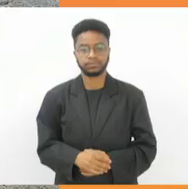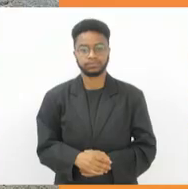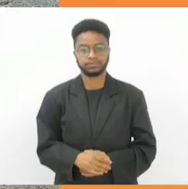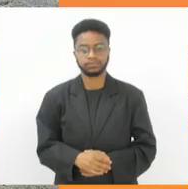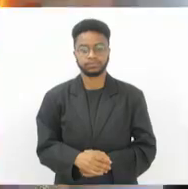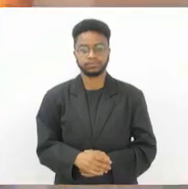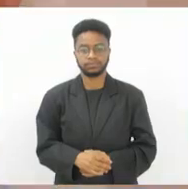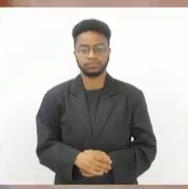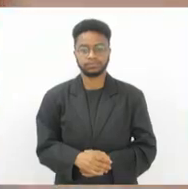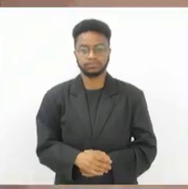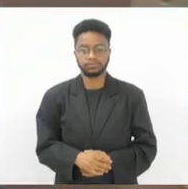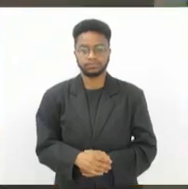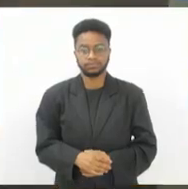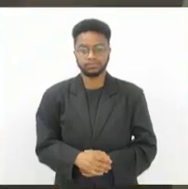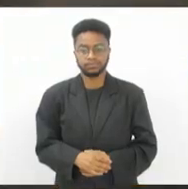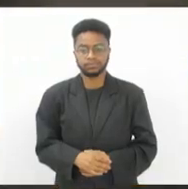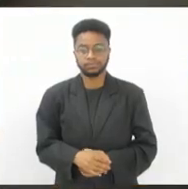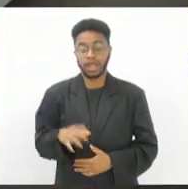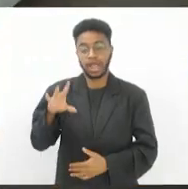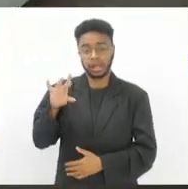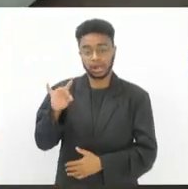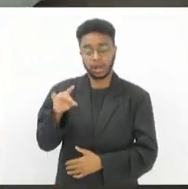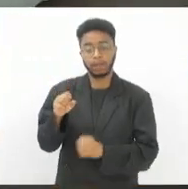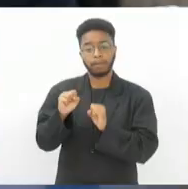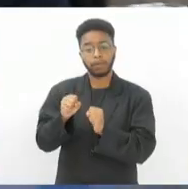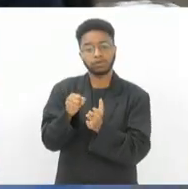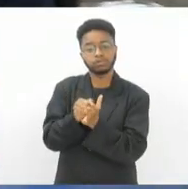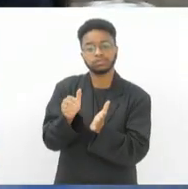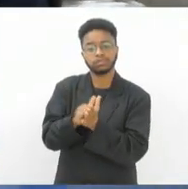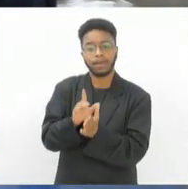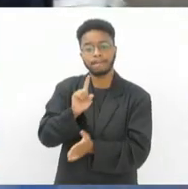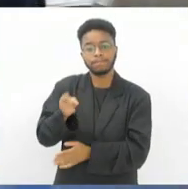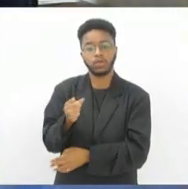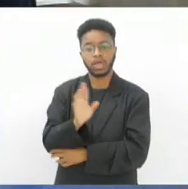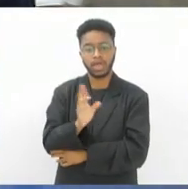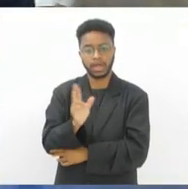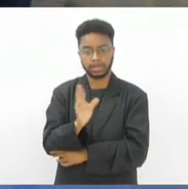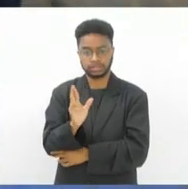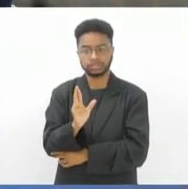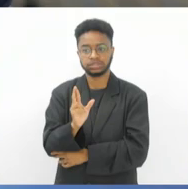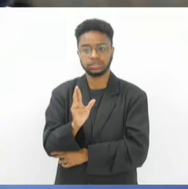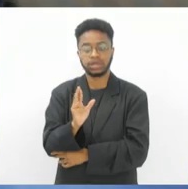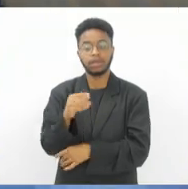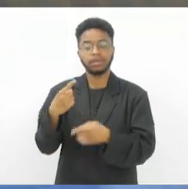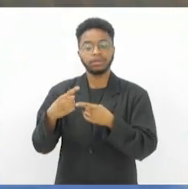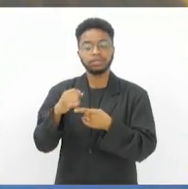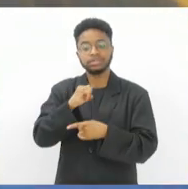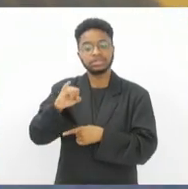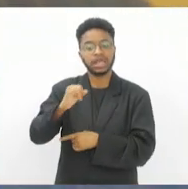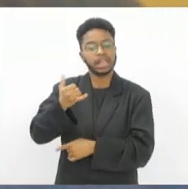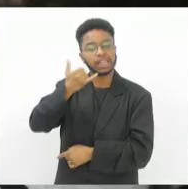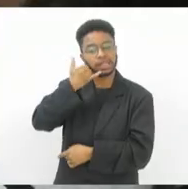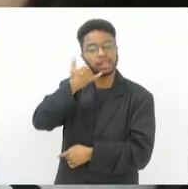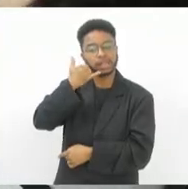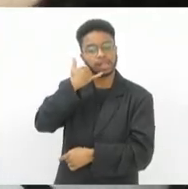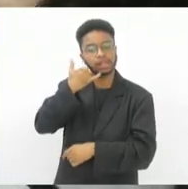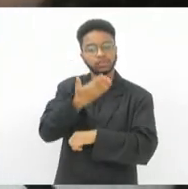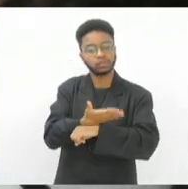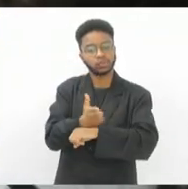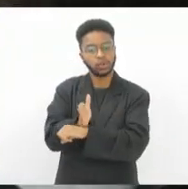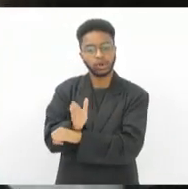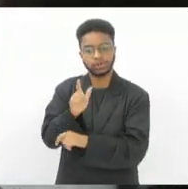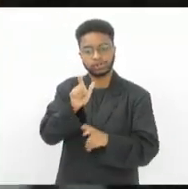centro. A Claro pode receber multa de R$ 1.000 por consumidor que estiver recebendo ligações de telemarketing de